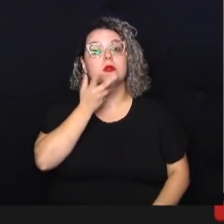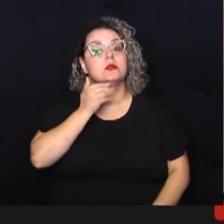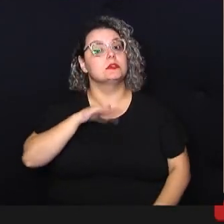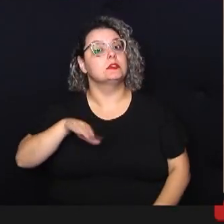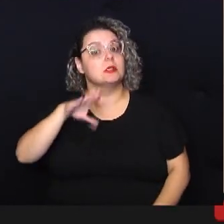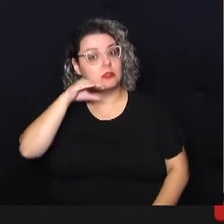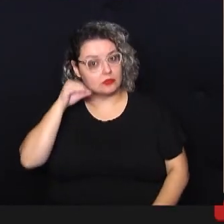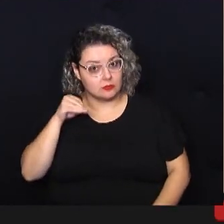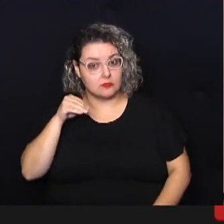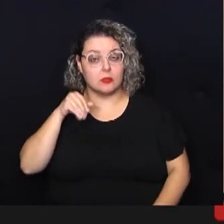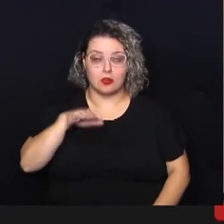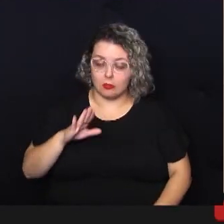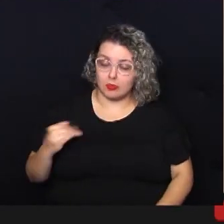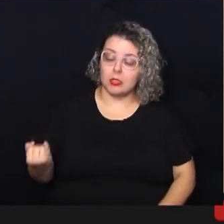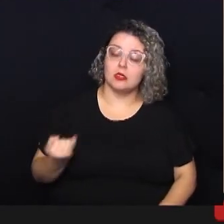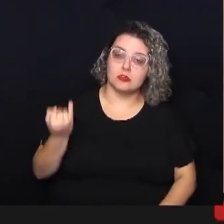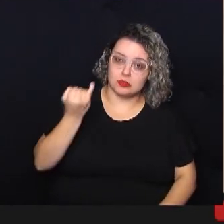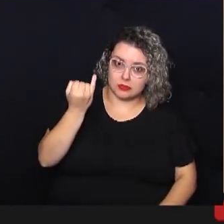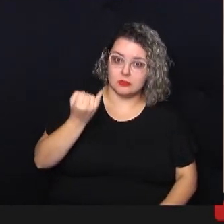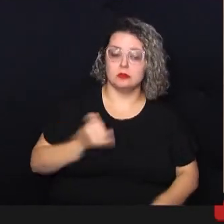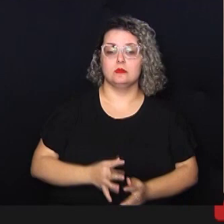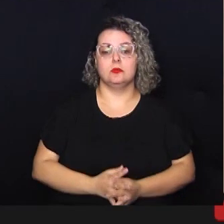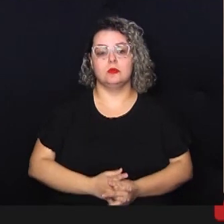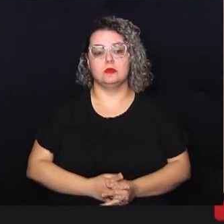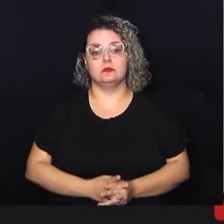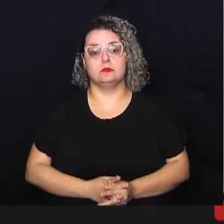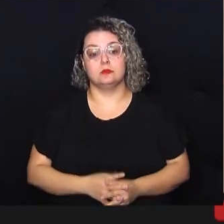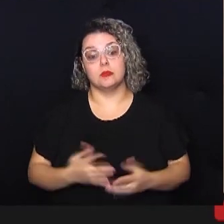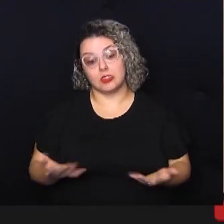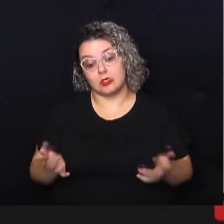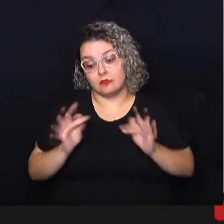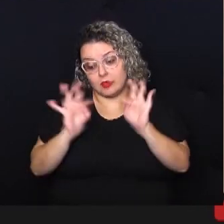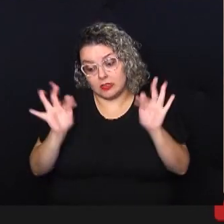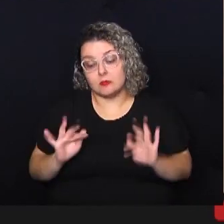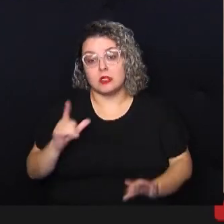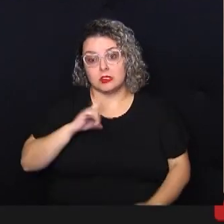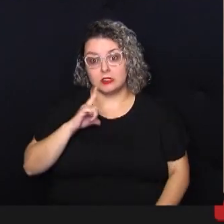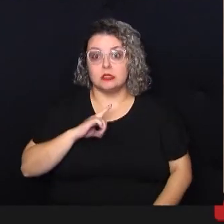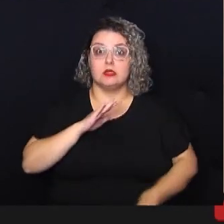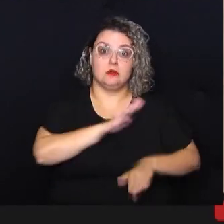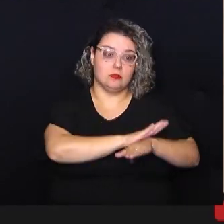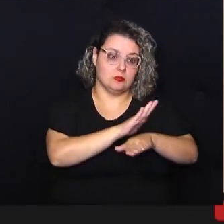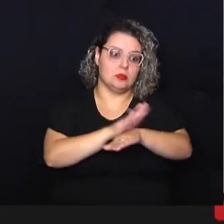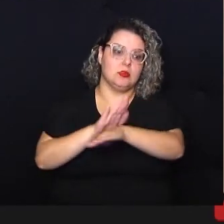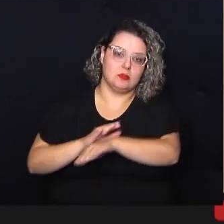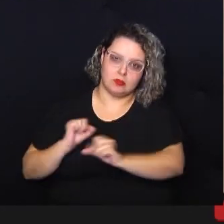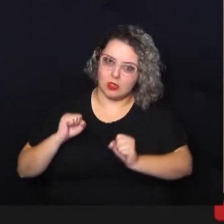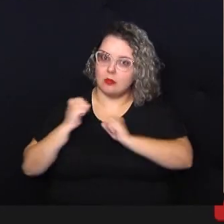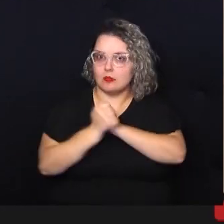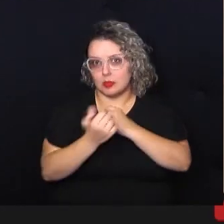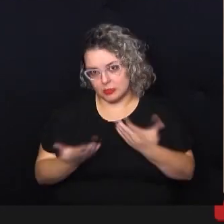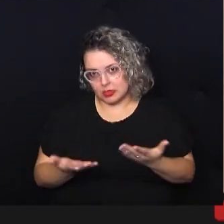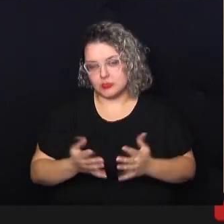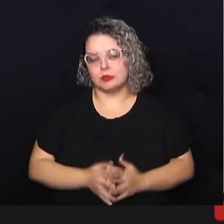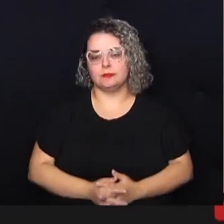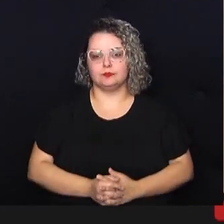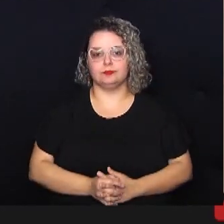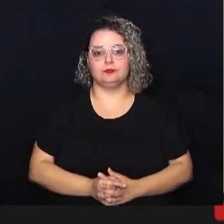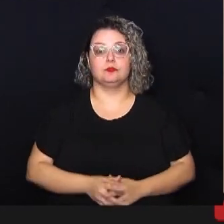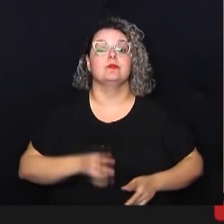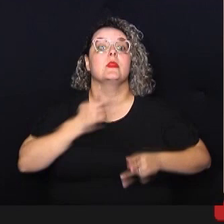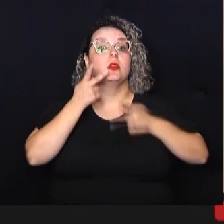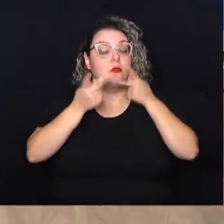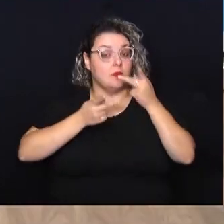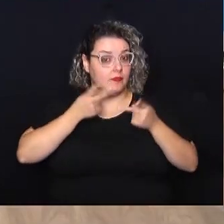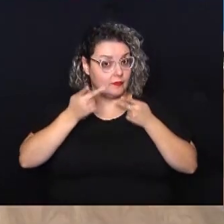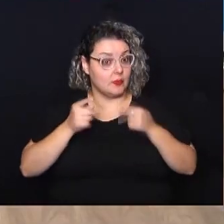adolescentes é o mais importante. E, felizmente, tem muito que a gente pode fazer para protegê-los, né? A gente vai falar bastante,